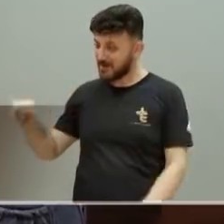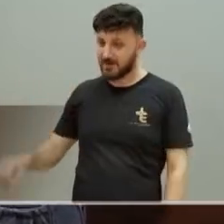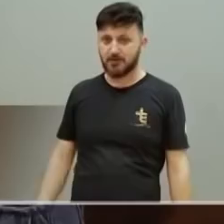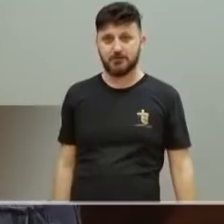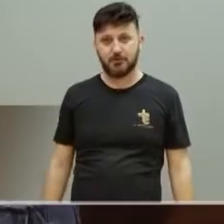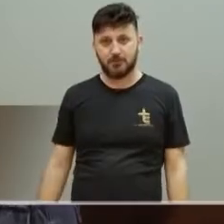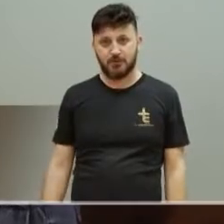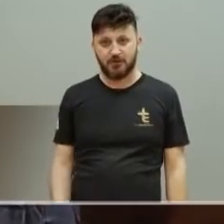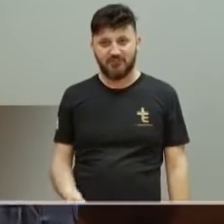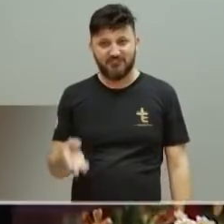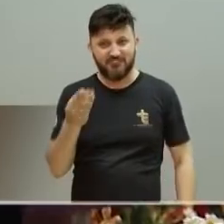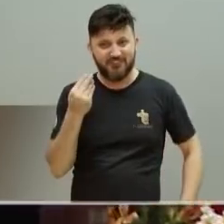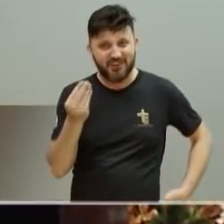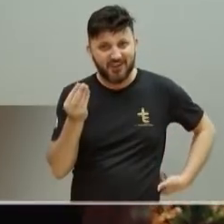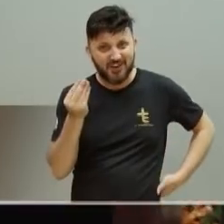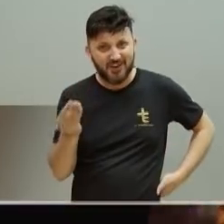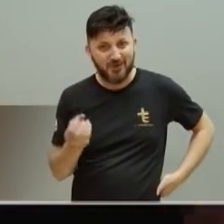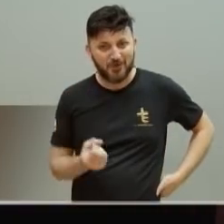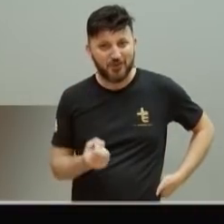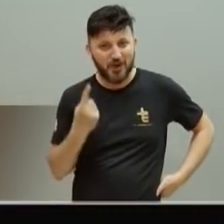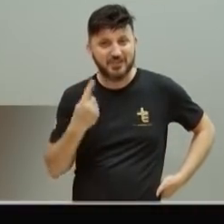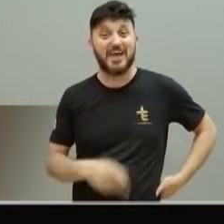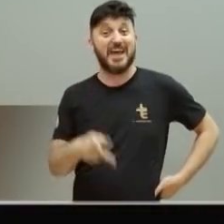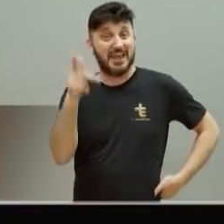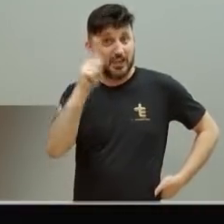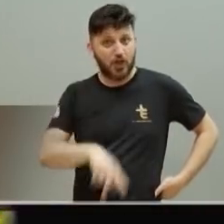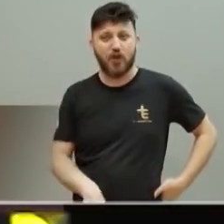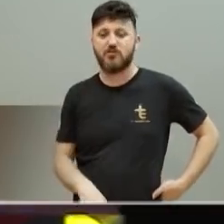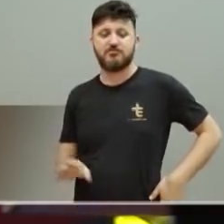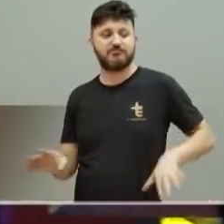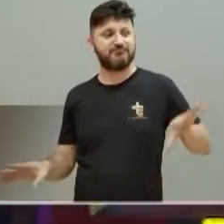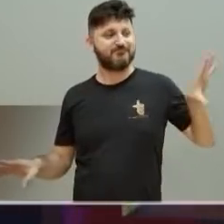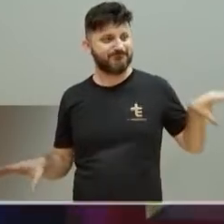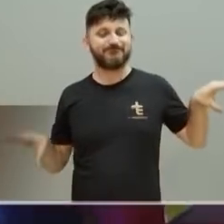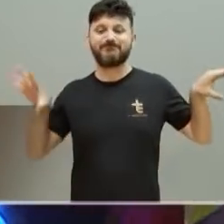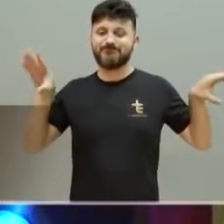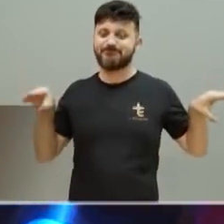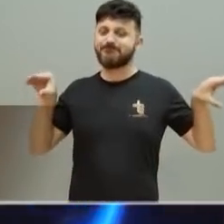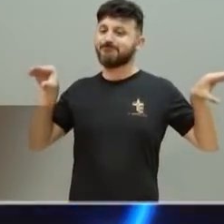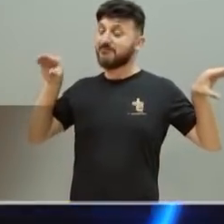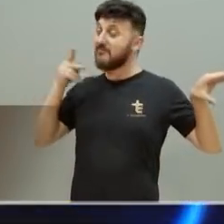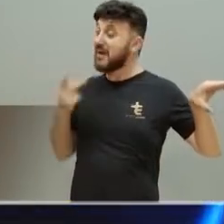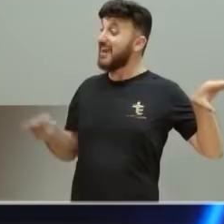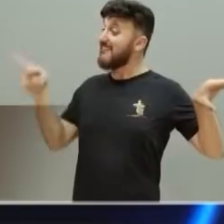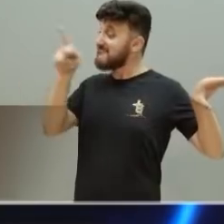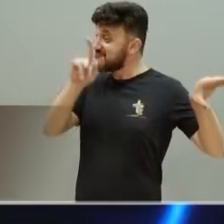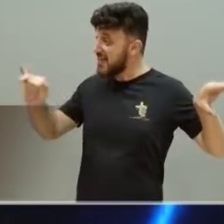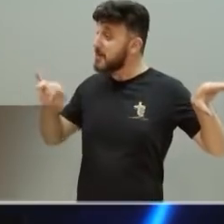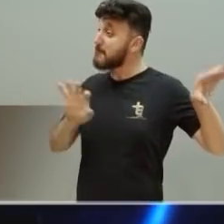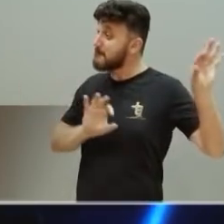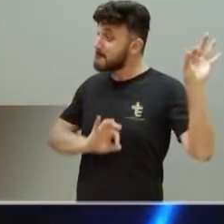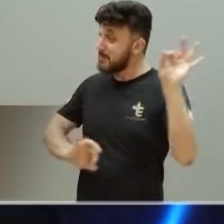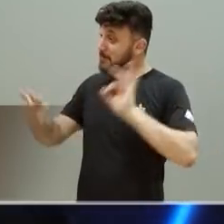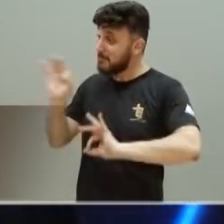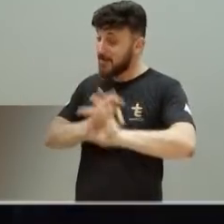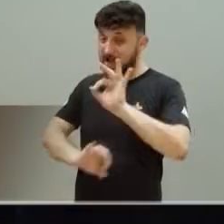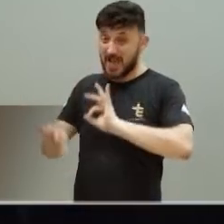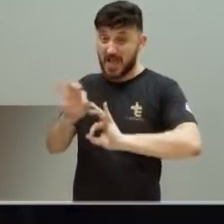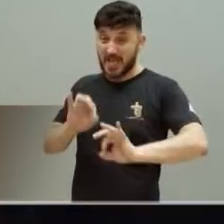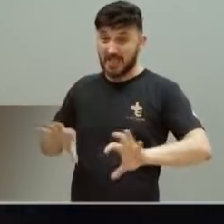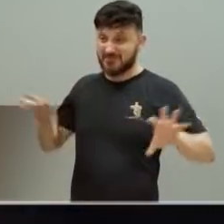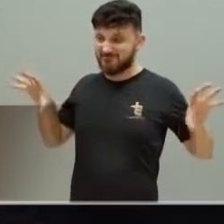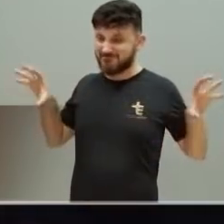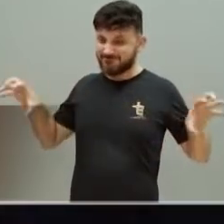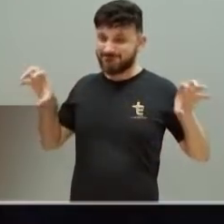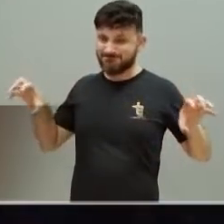Não, você não convenceu. Vira para o outro lado, pega no ombro do outro irmão. Segura com